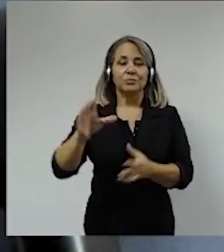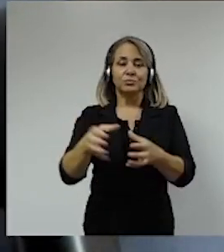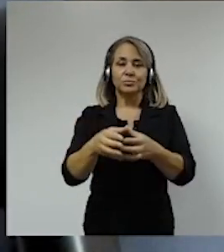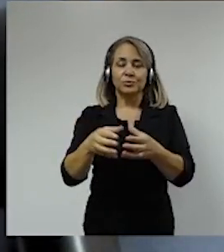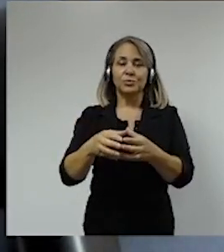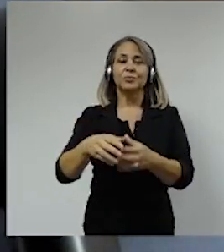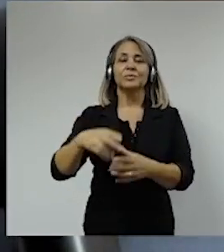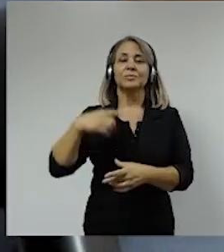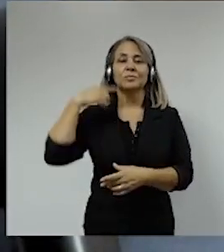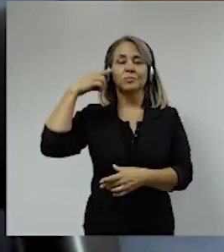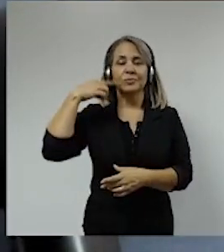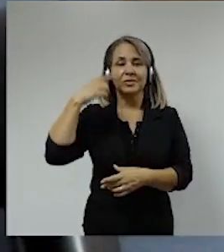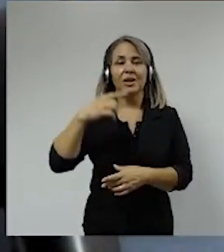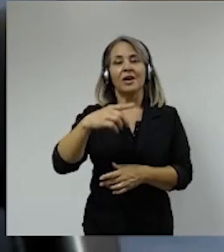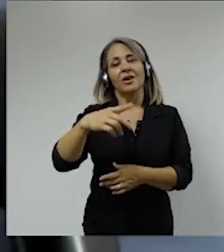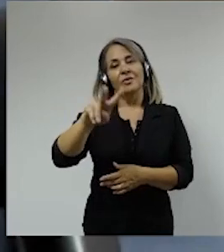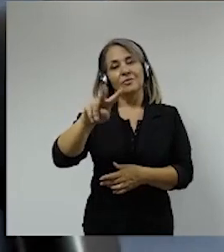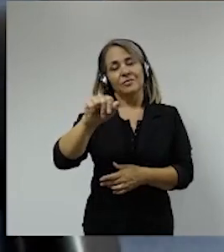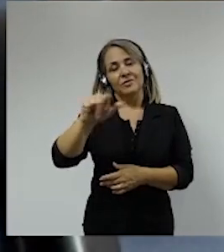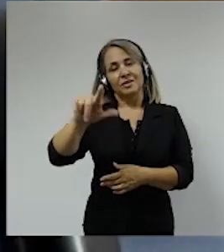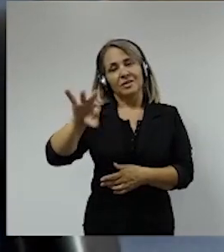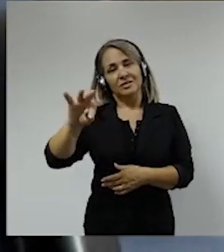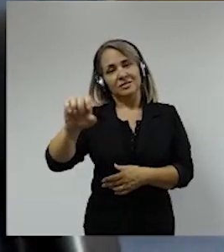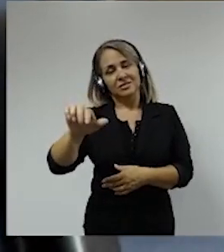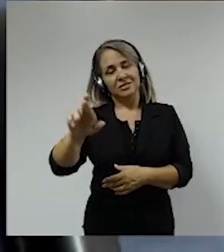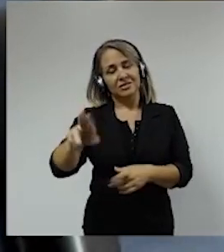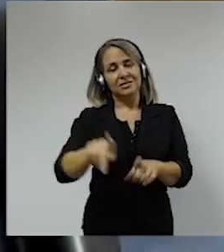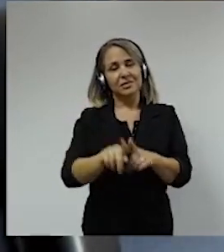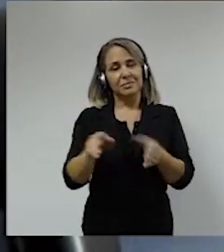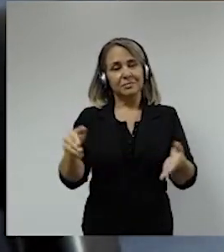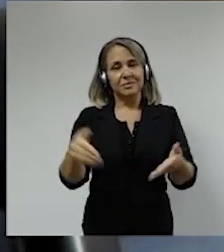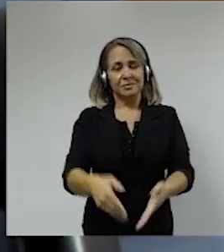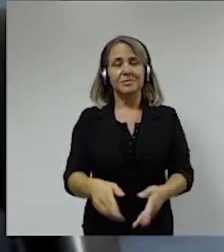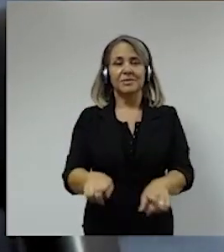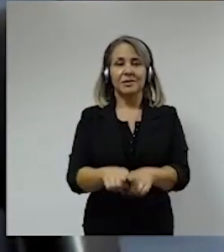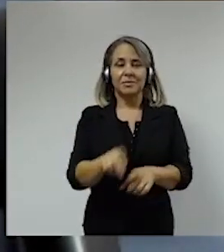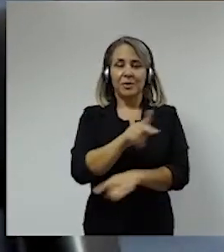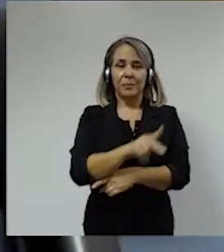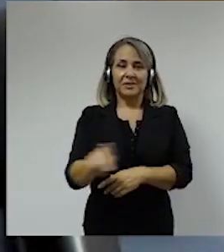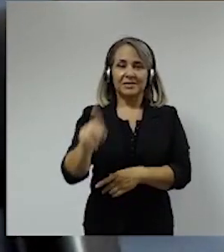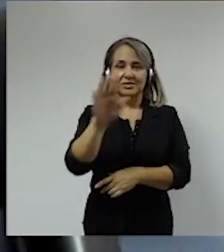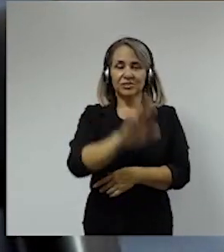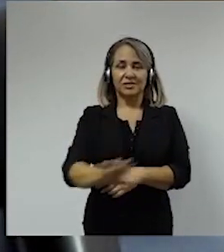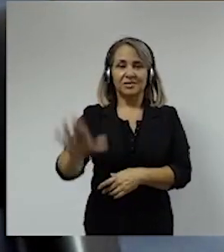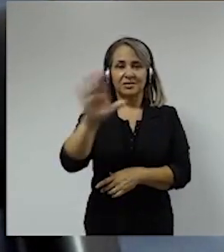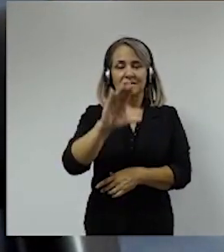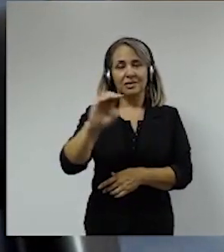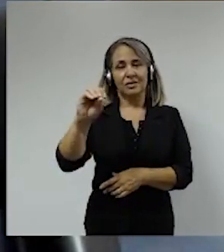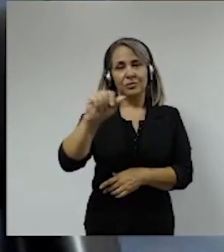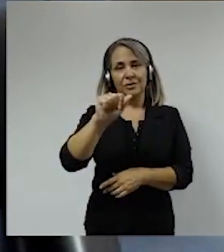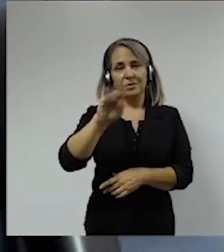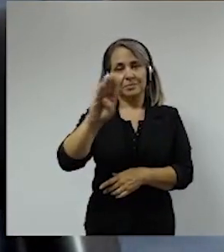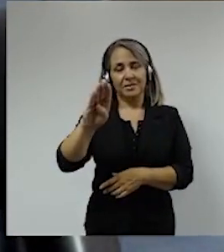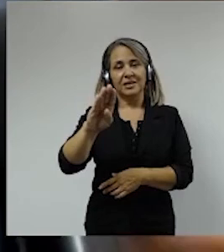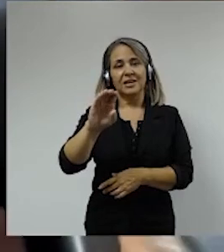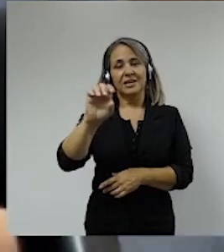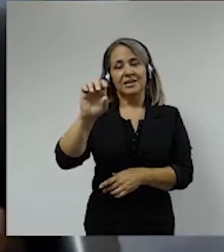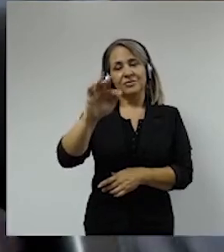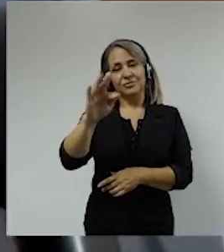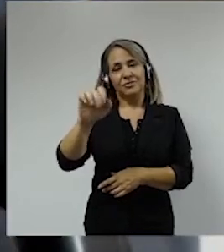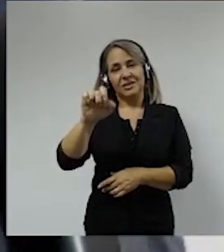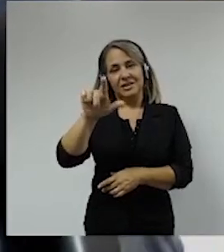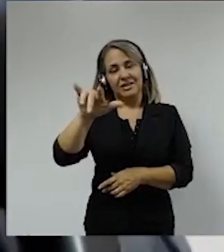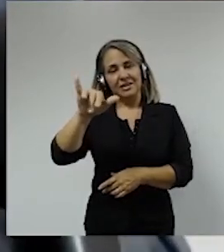doutor Beto Simonetti, que também participou da organização, ao nosso presidente nacional da OAB, doutor Felipe Santa Cruz,